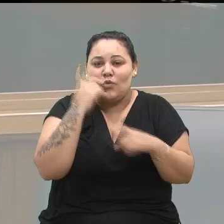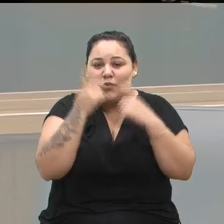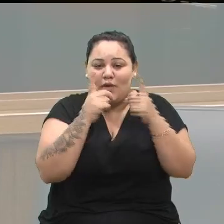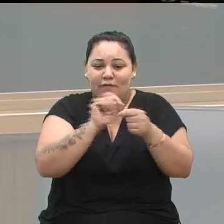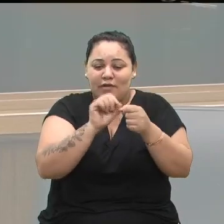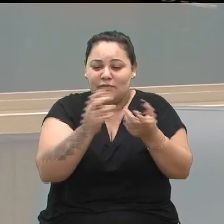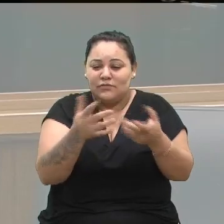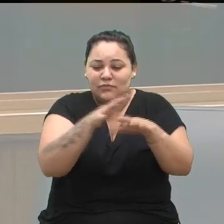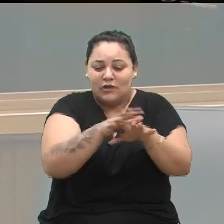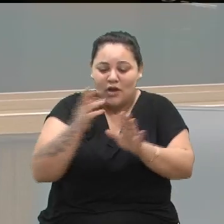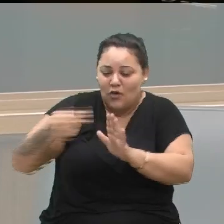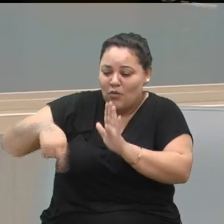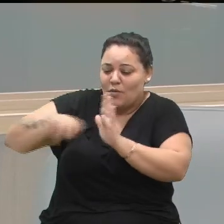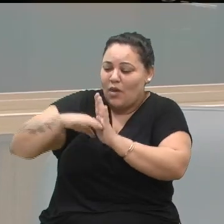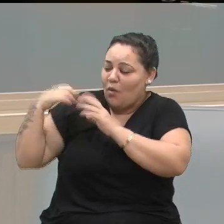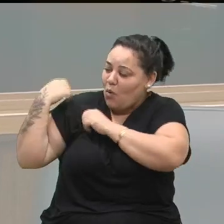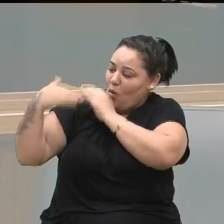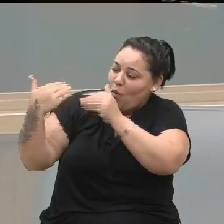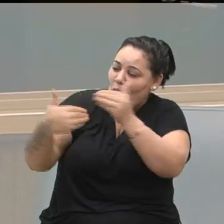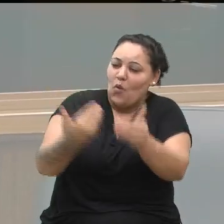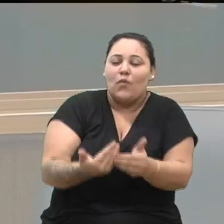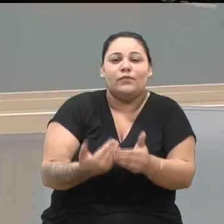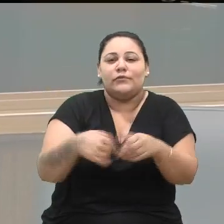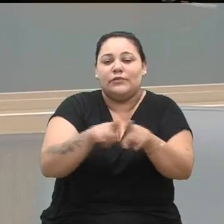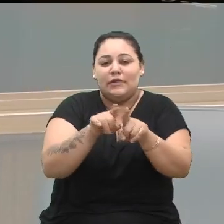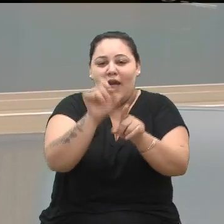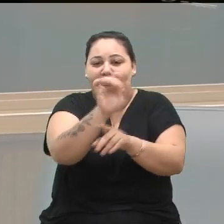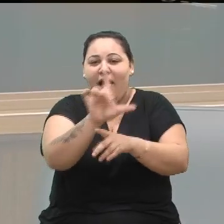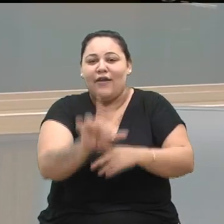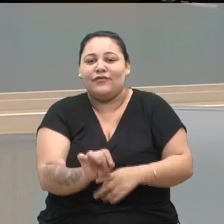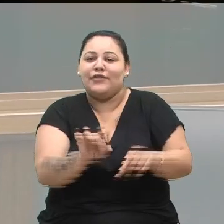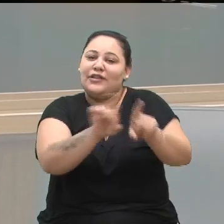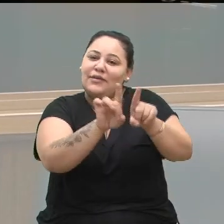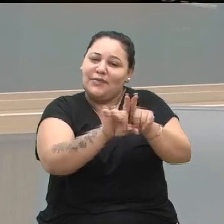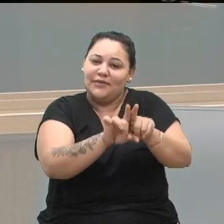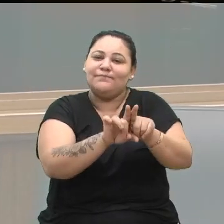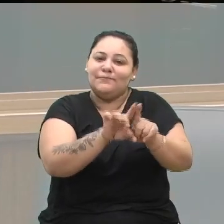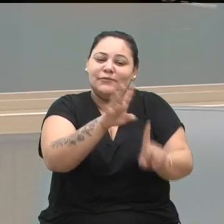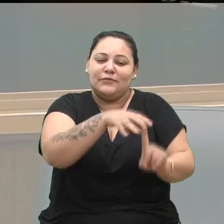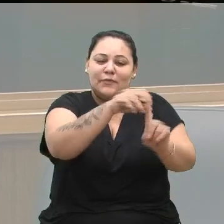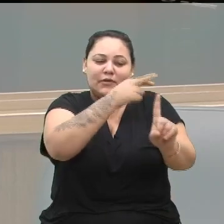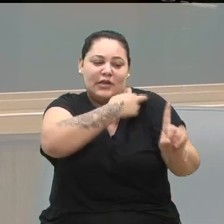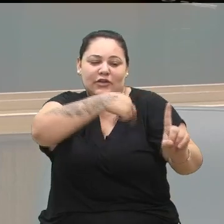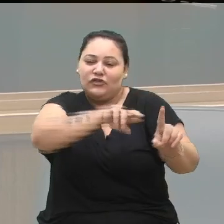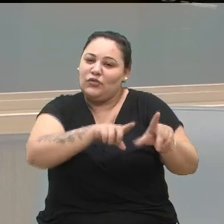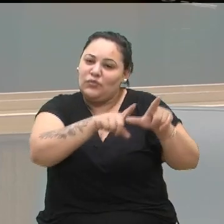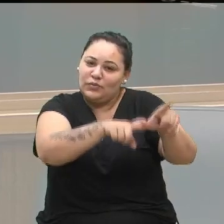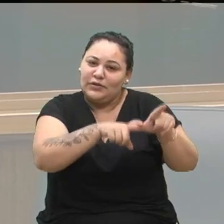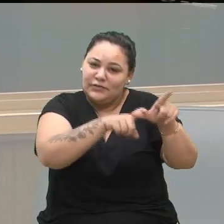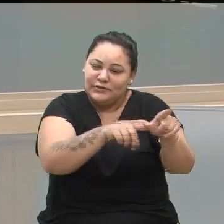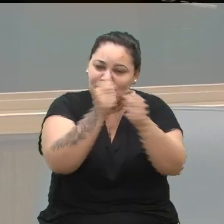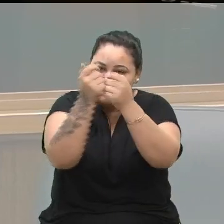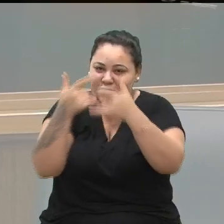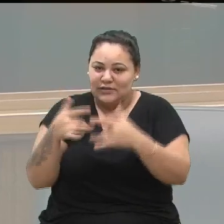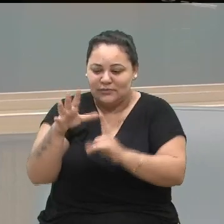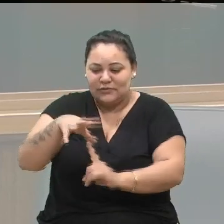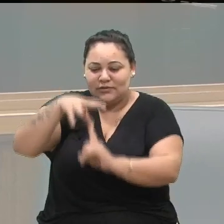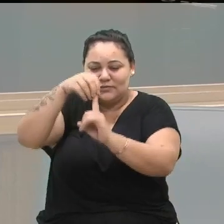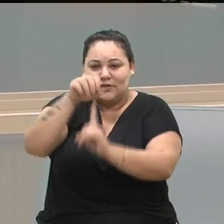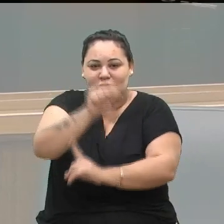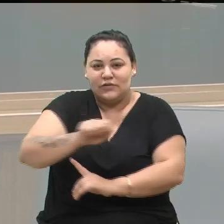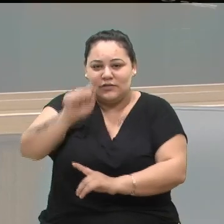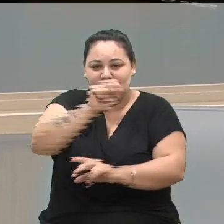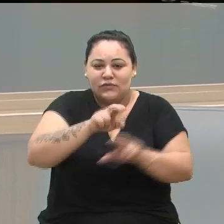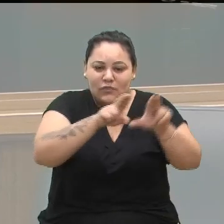em resgatar a riqueza cultural afro-brasileira, assim como os fundamentos de Umbanda. Destacando-se como referência na comunidade, a Associação de Umbanda